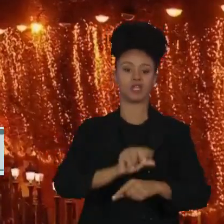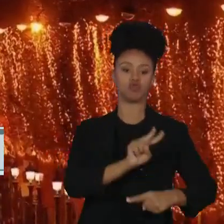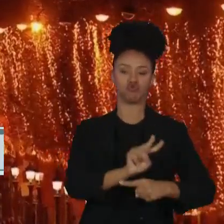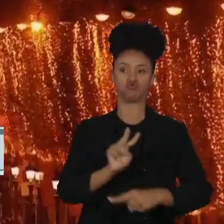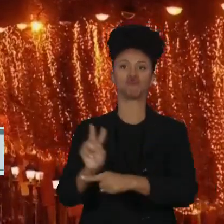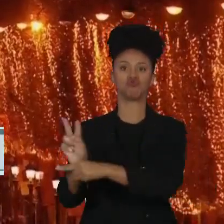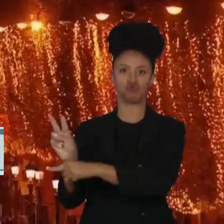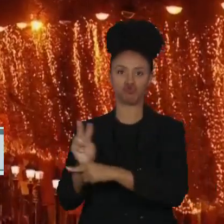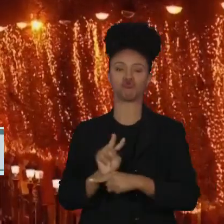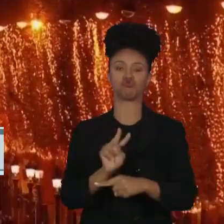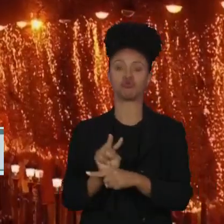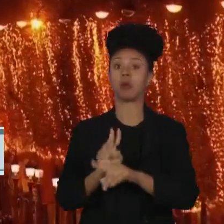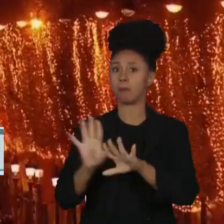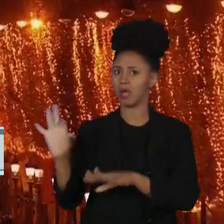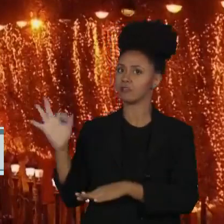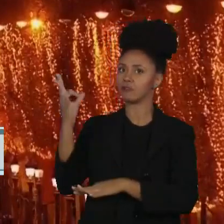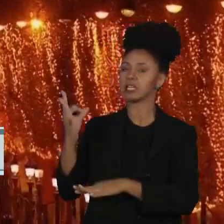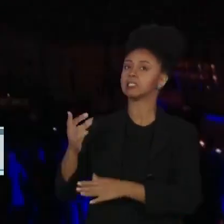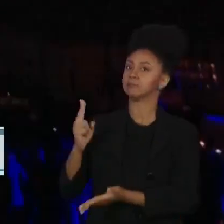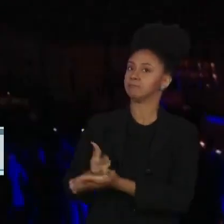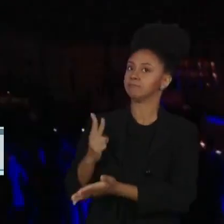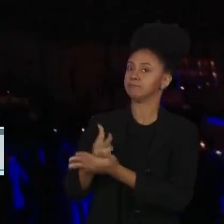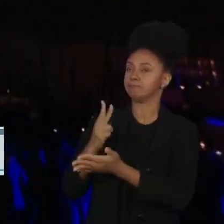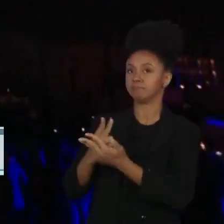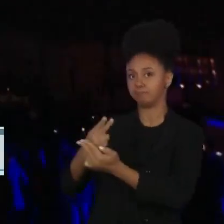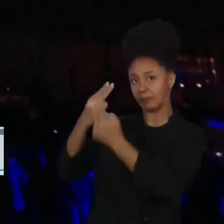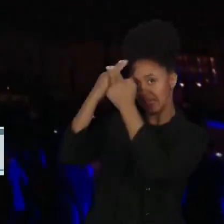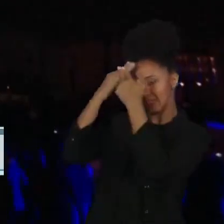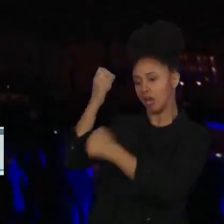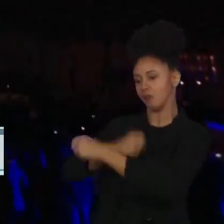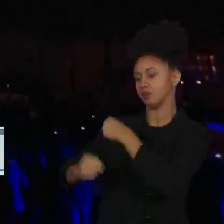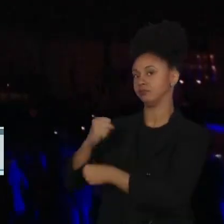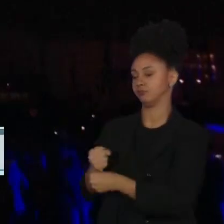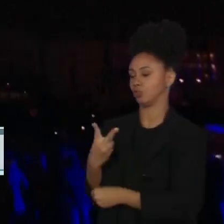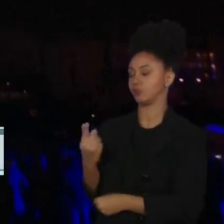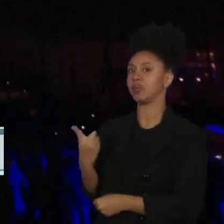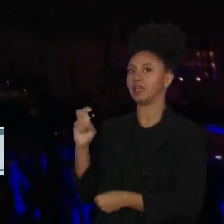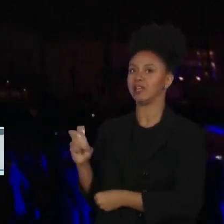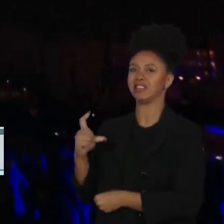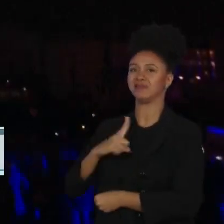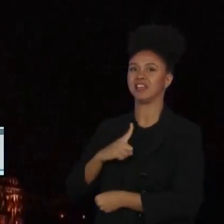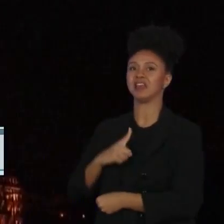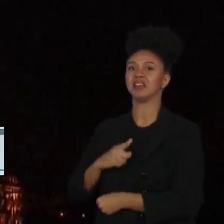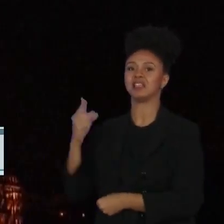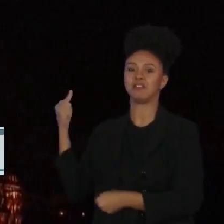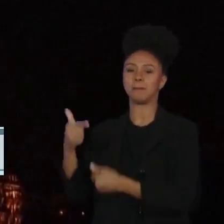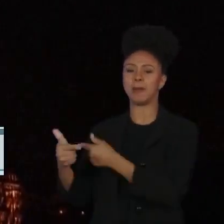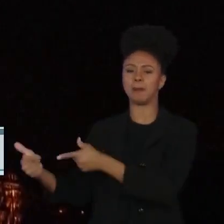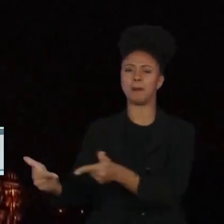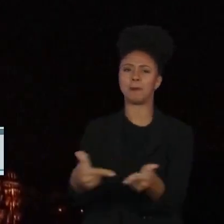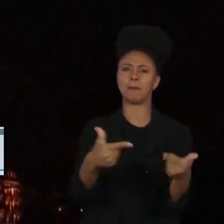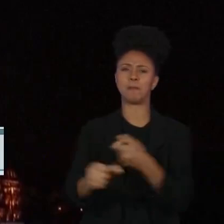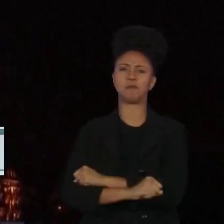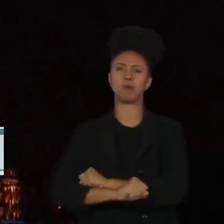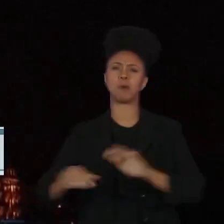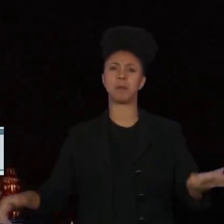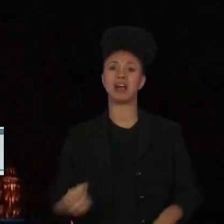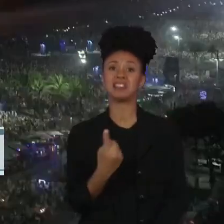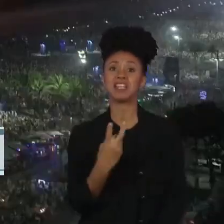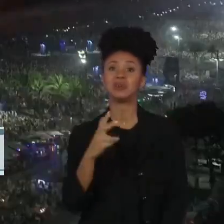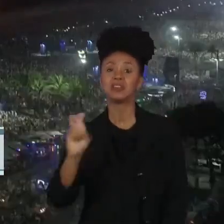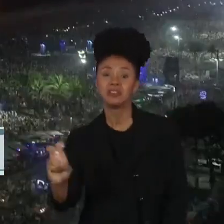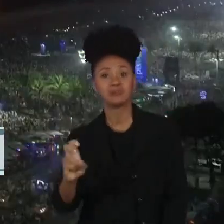França ainda vive o trauma dos atentados terroristas de 2015, que mataram 130 pessoas numa única